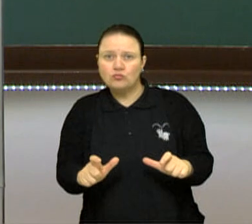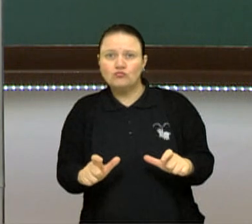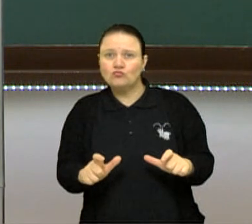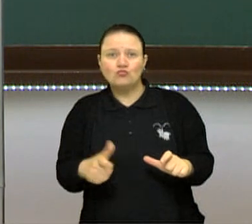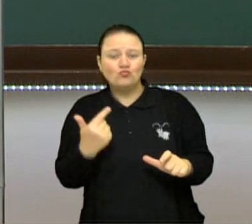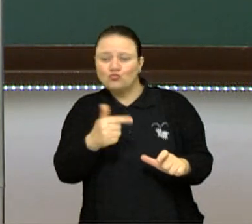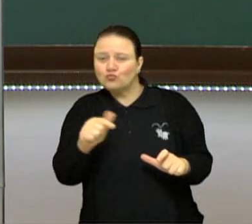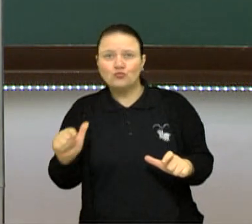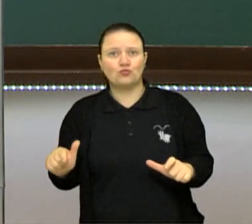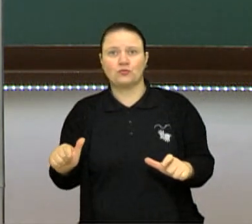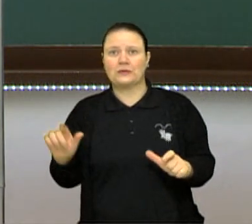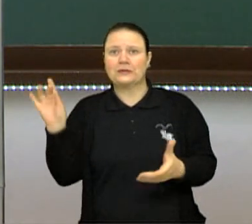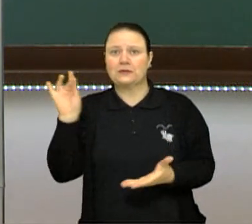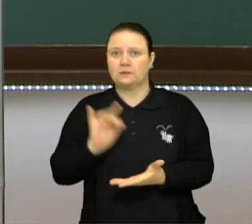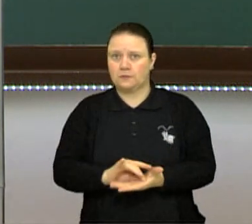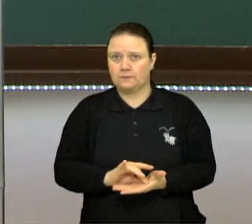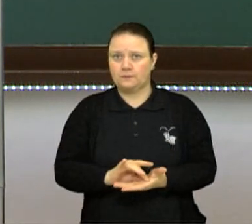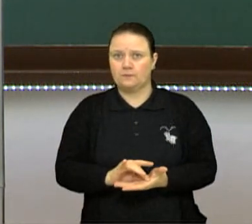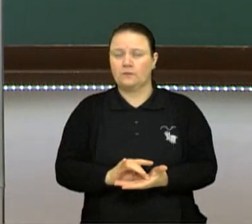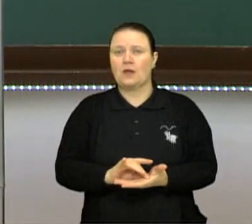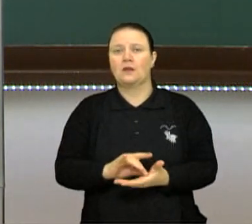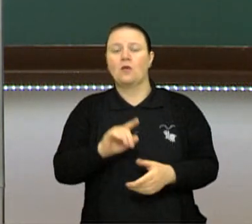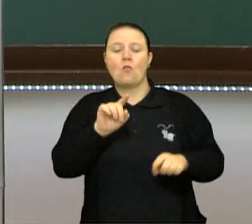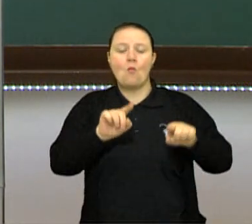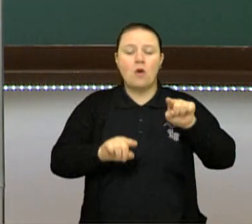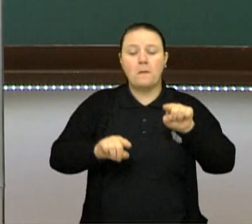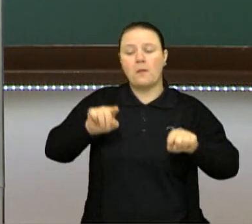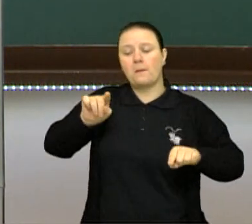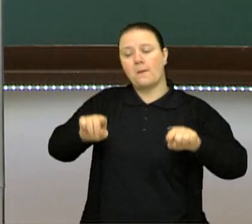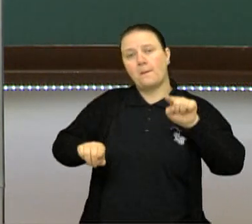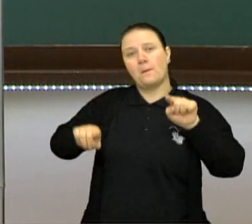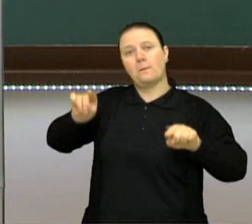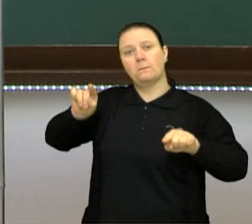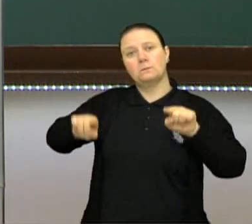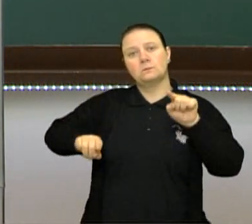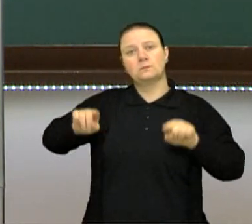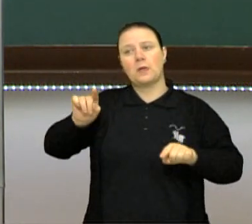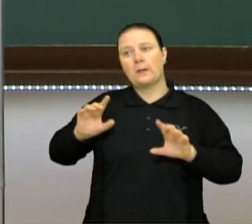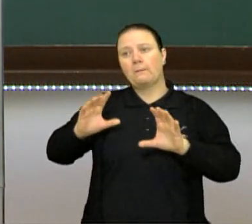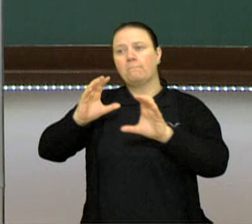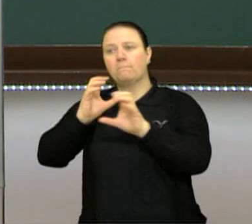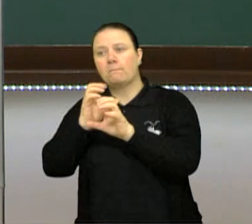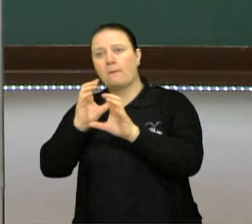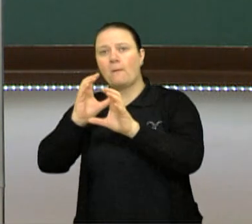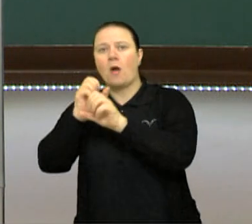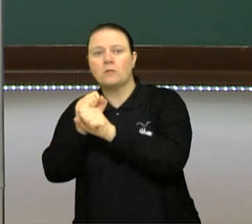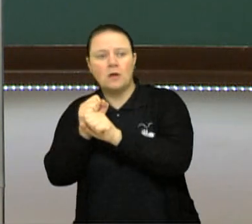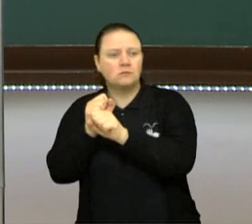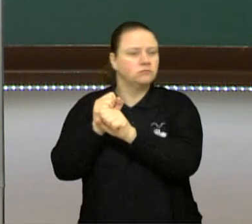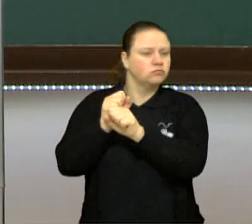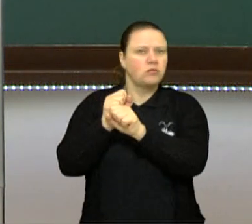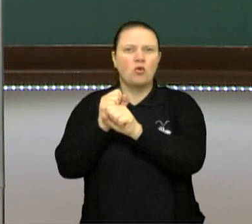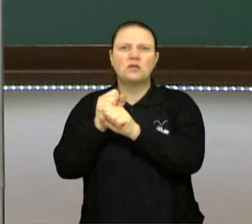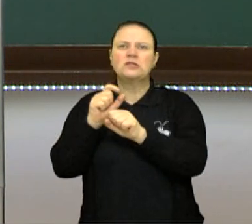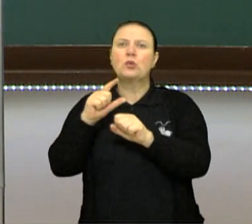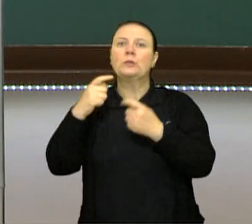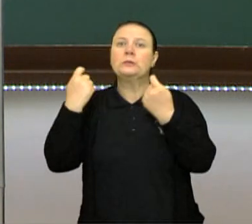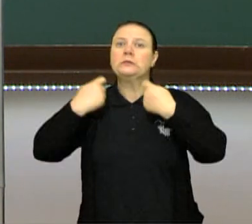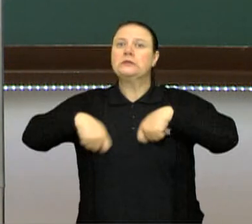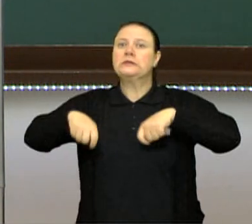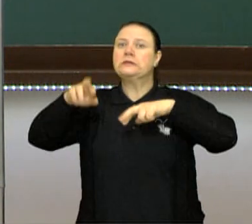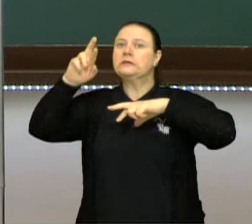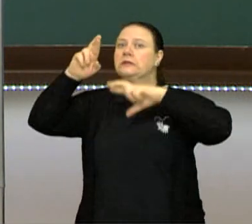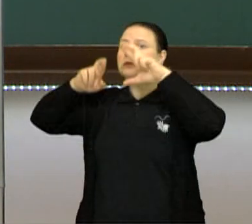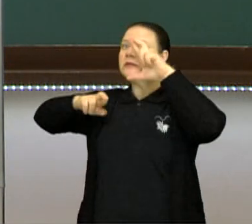avaliação de como se faz essa dimensão quantitativa, ela é muito gradativa e deve ser analisada por